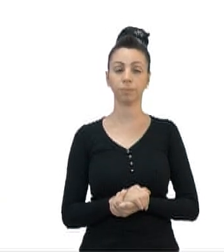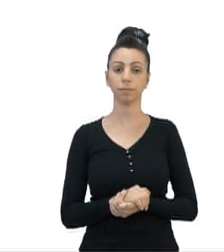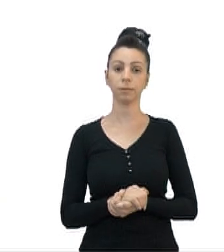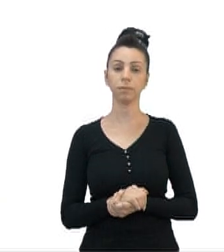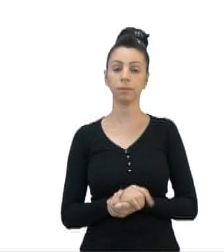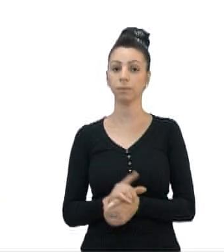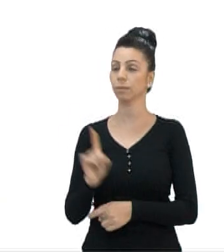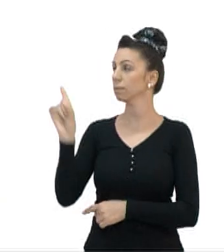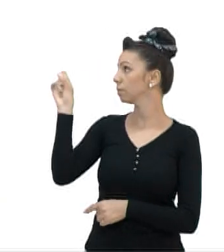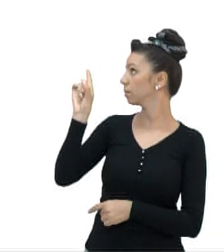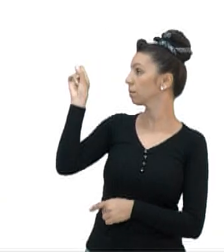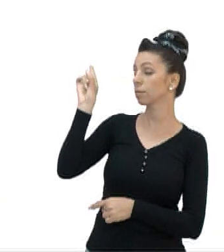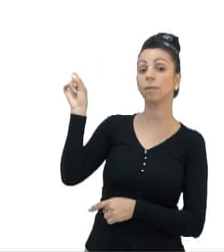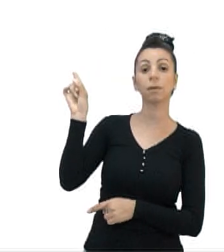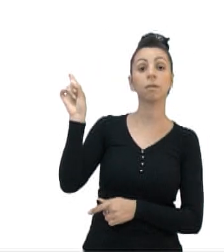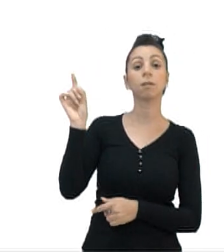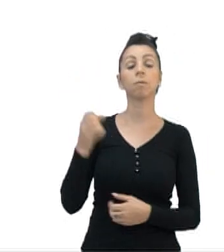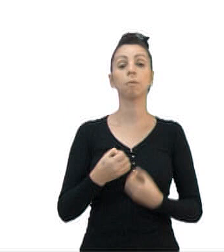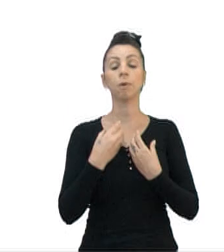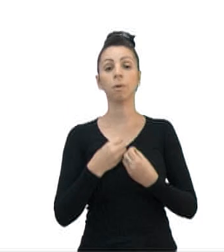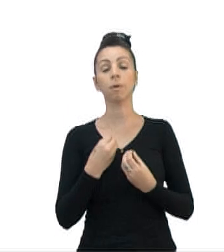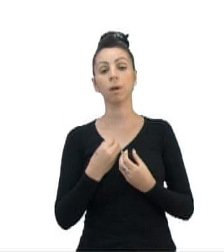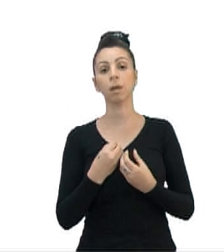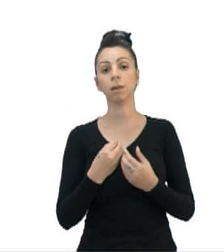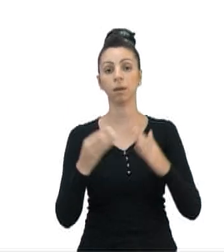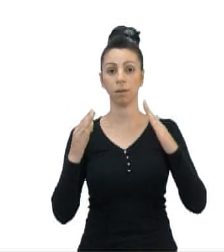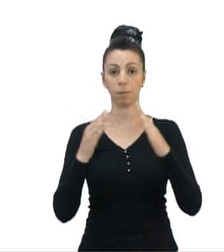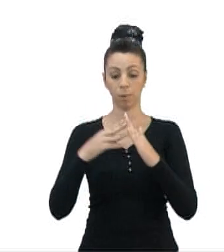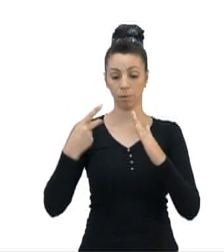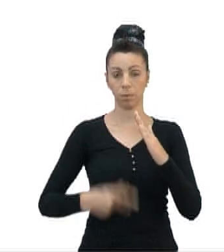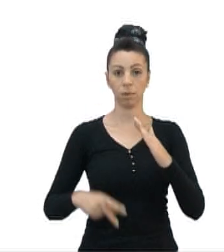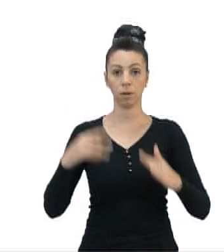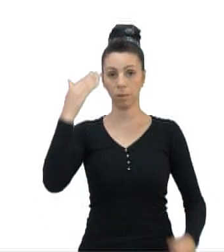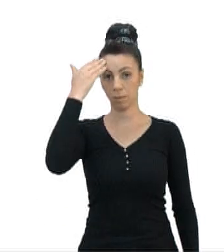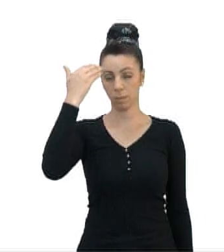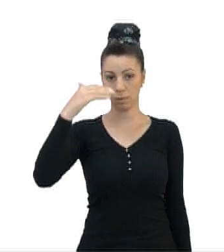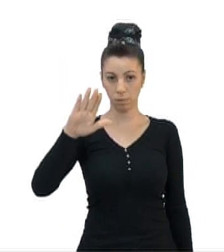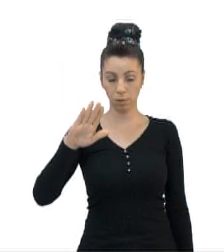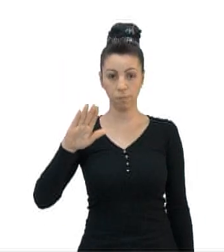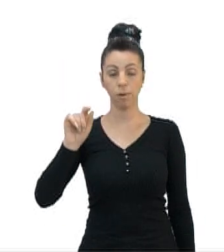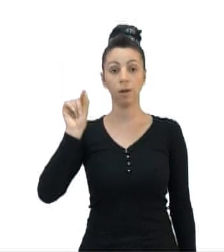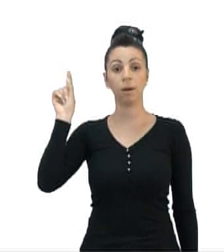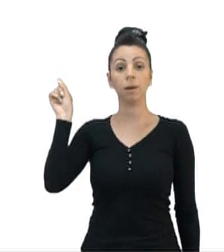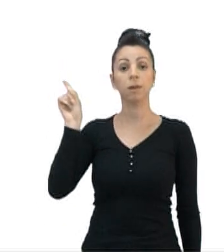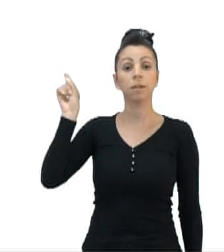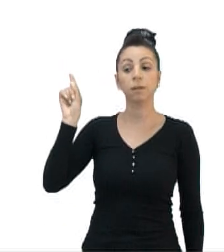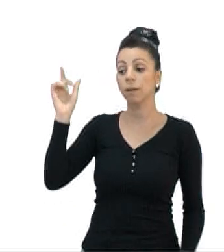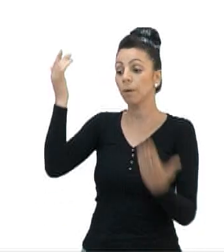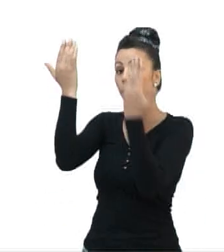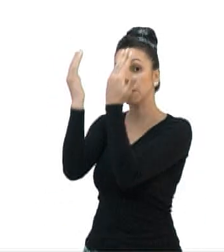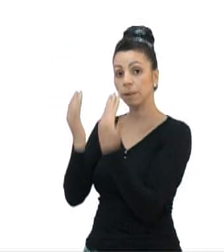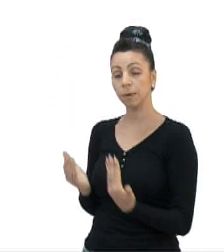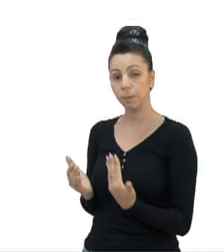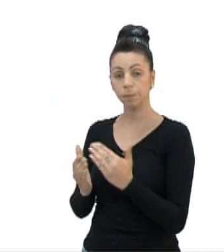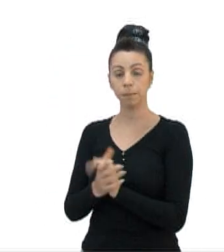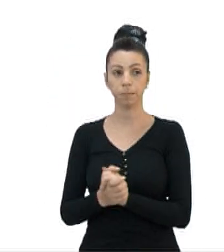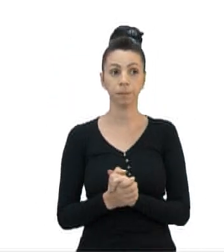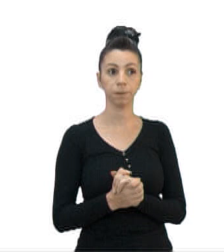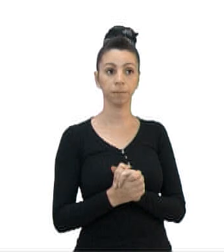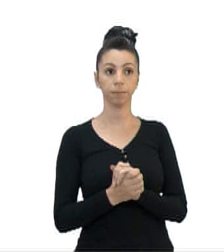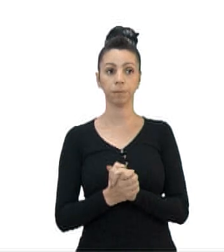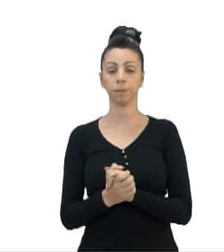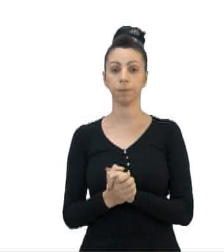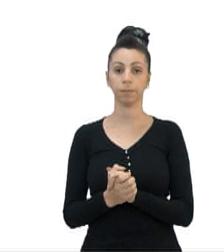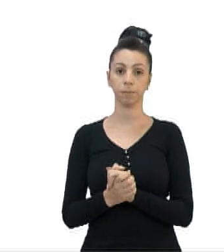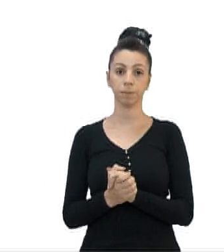que mora aqui em Curitiba também, e a gente tem ali para análise, quero que você dê uma olhada ali. A construção da polissemia